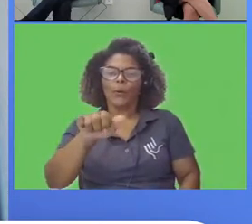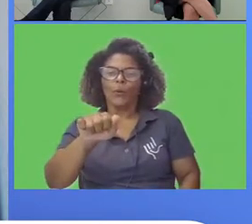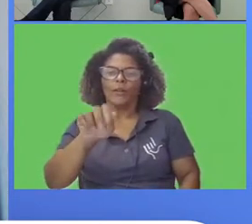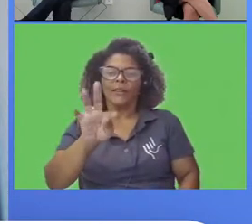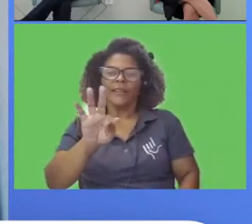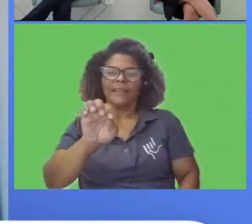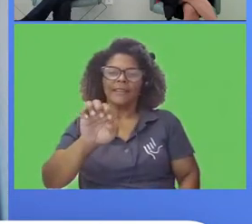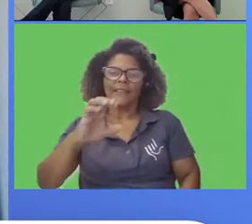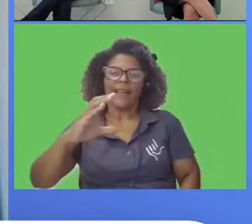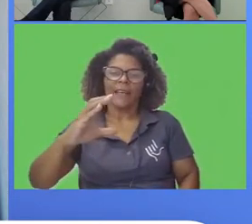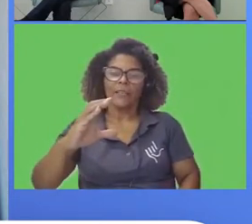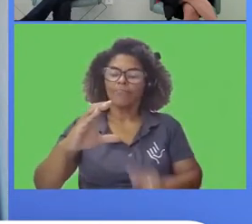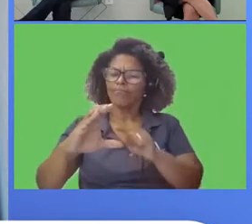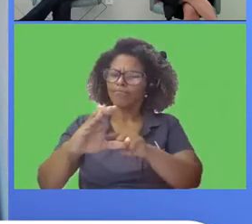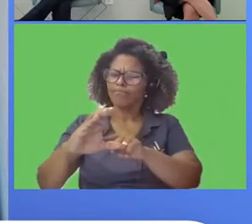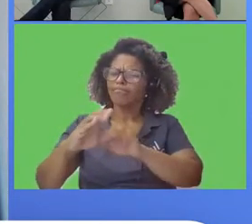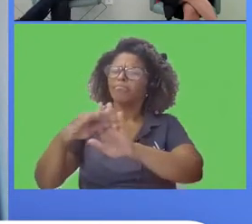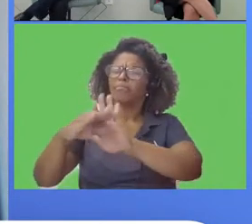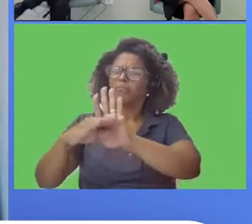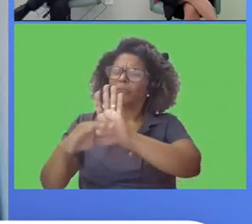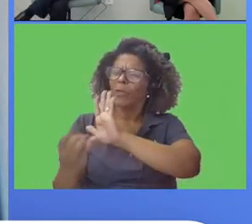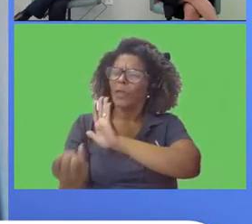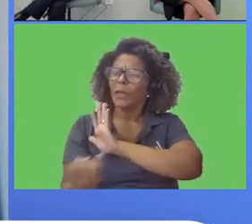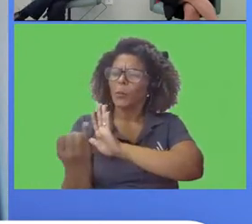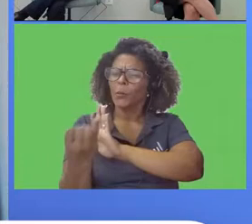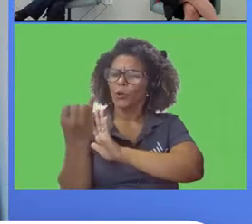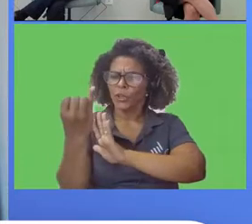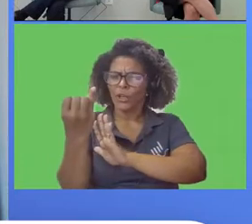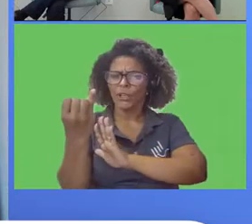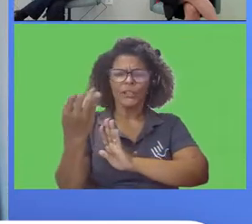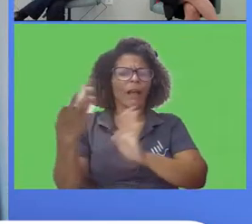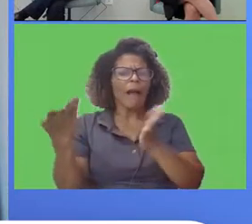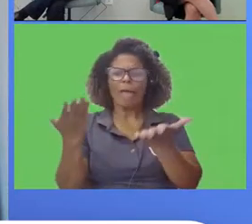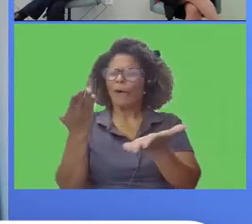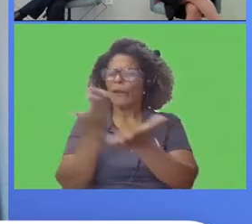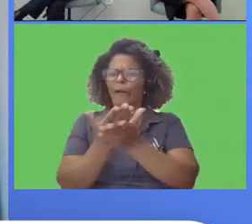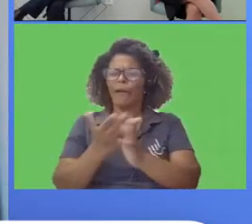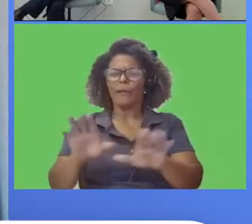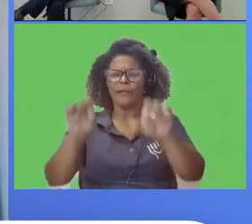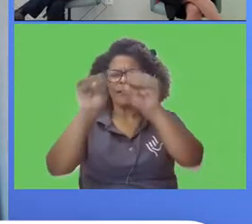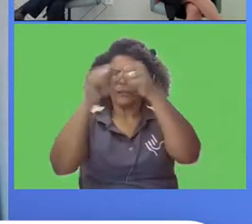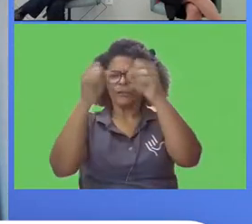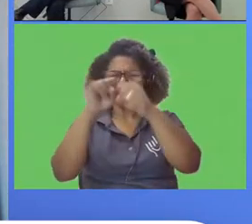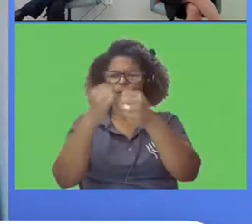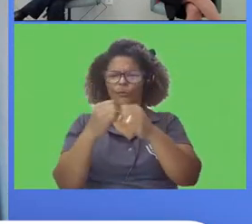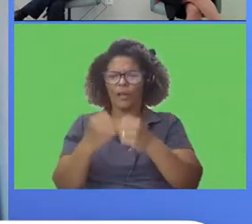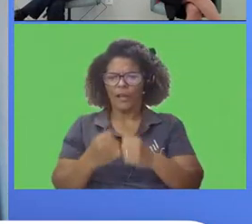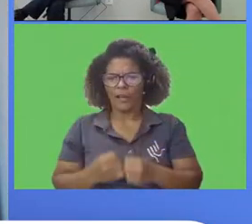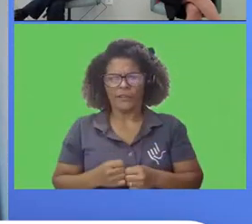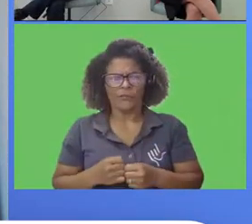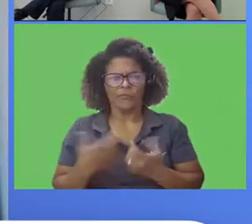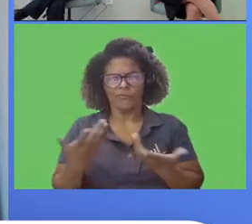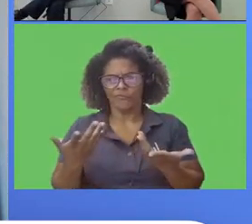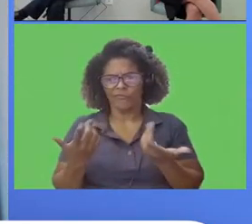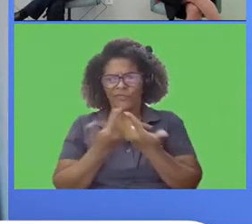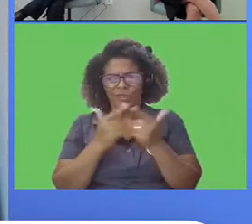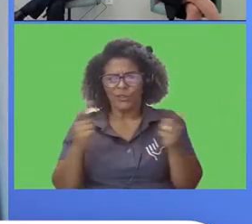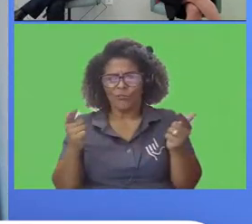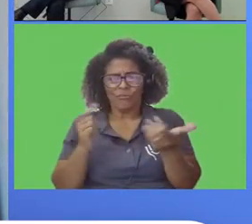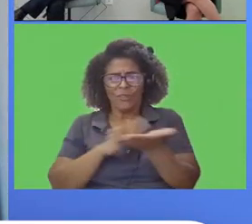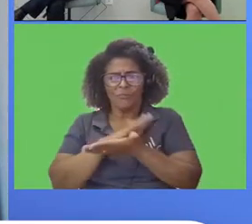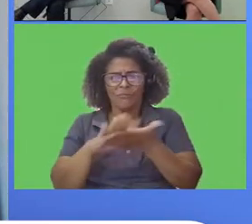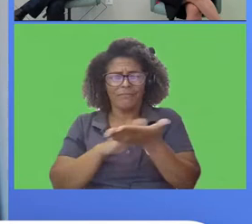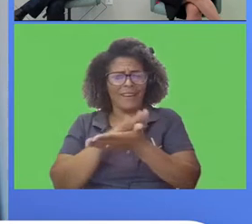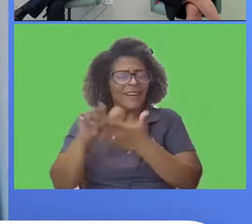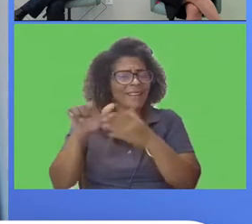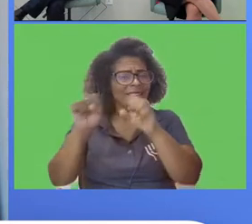um programa importantíssimo e que foi completamente desestruturado, e nós não temos nem mais os resquícios daquele